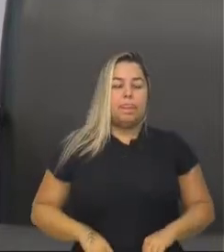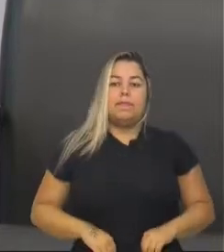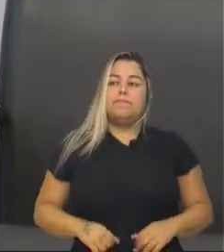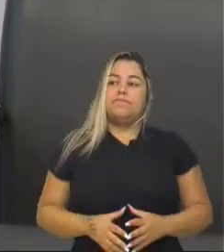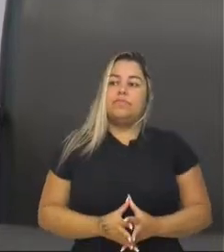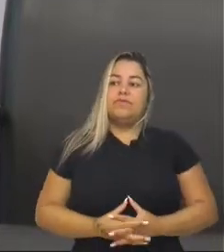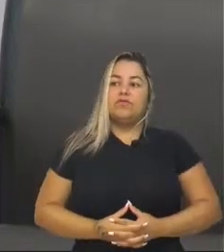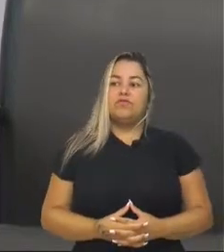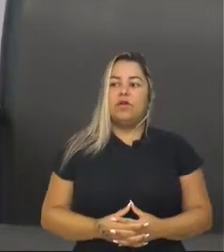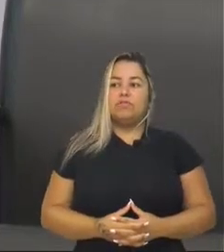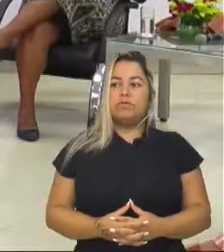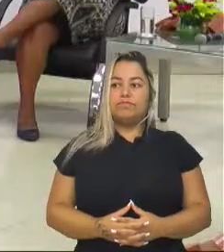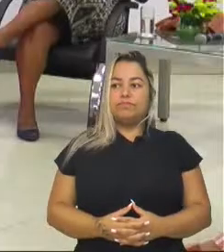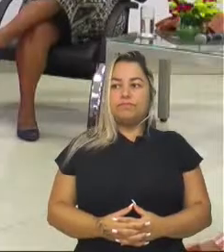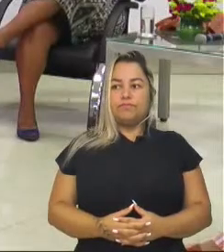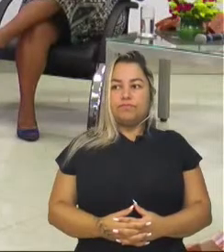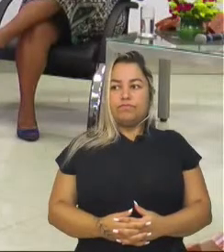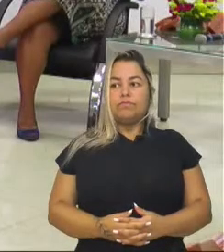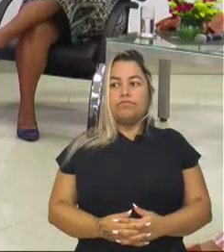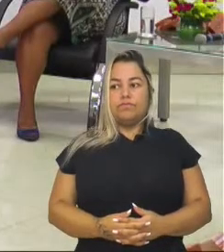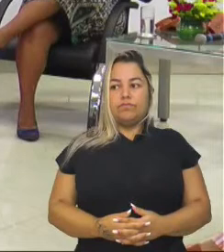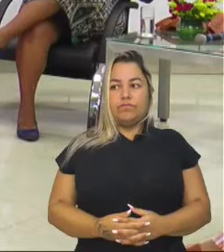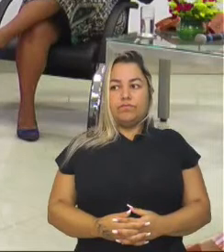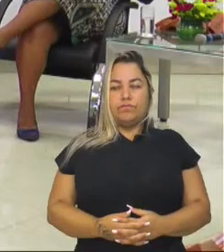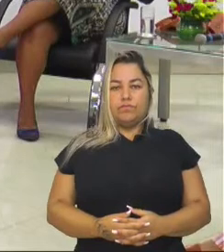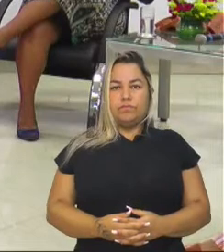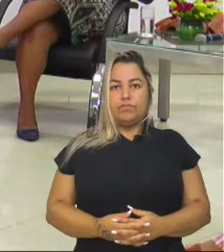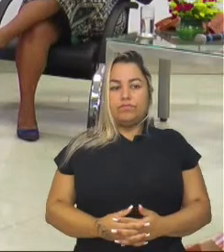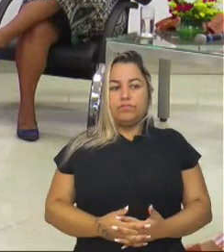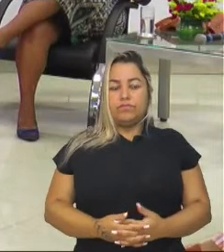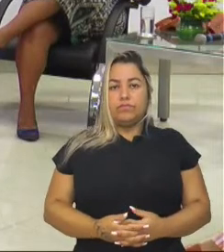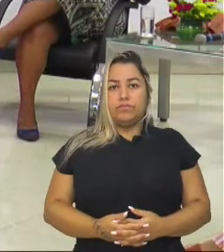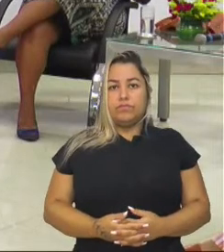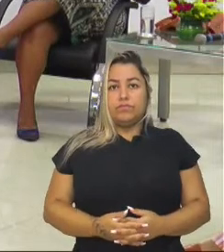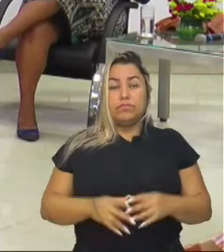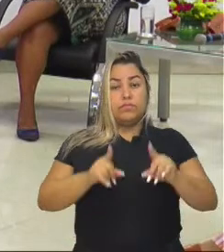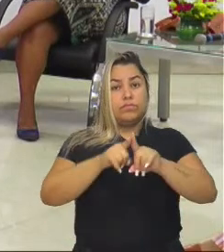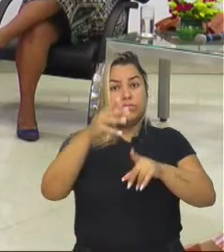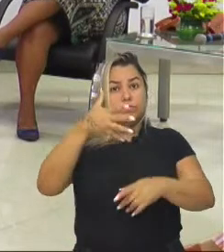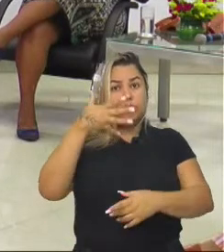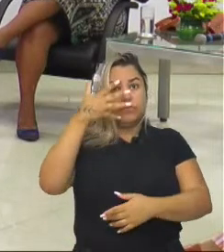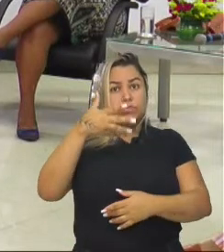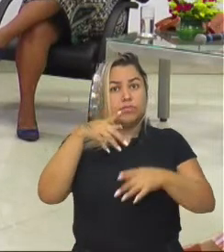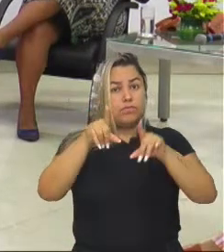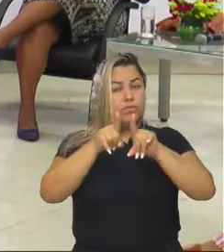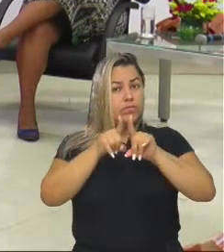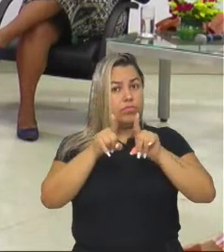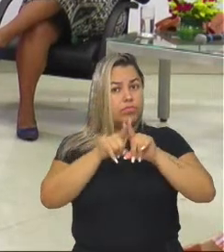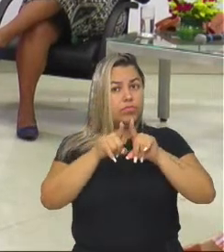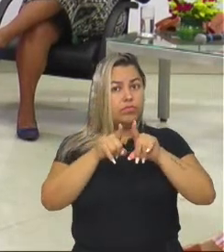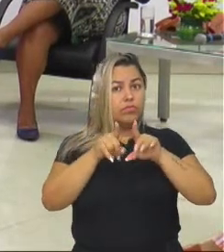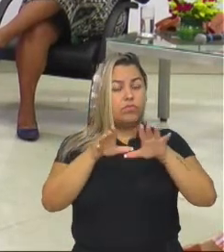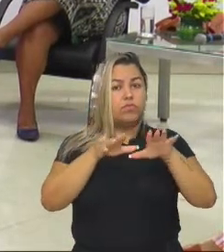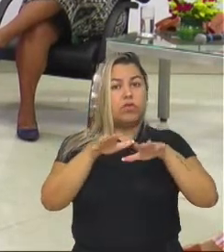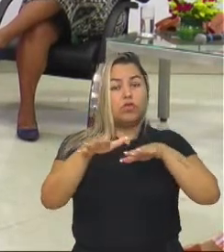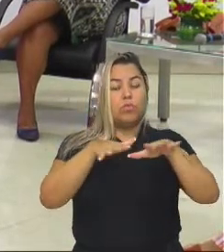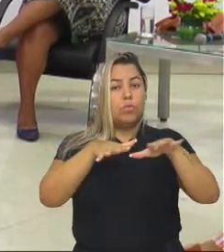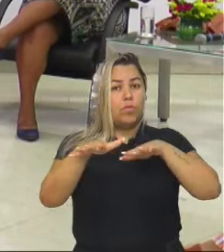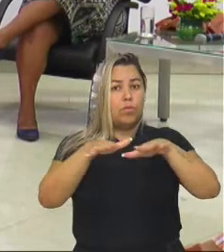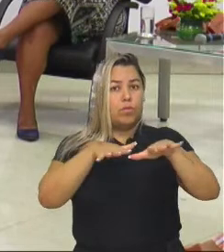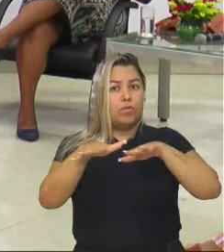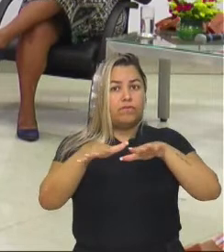Obrigada. E nessa palavra que a Jaque usou, que me fica agora, né, de uma comoção, de uma comovência, de um mover